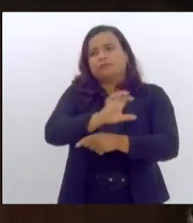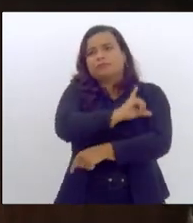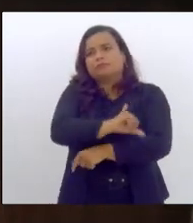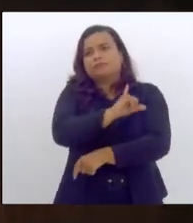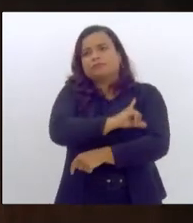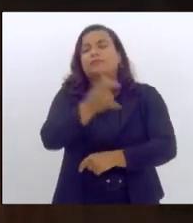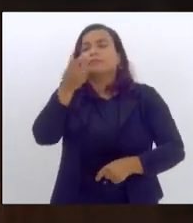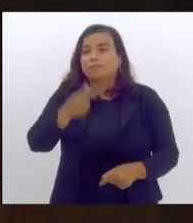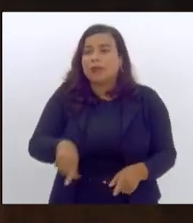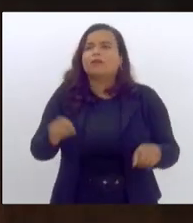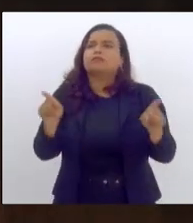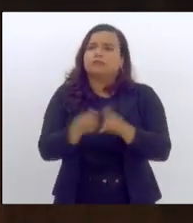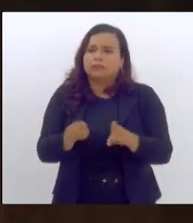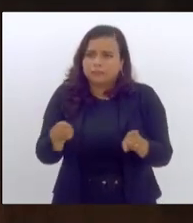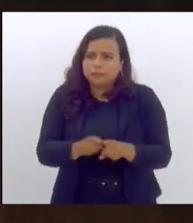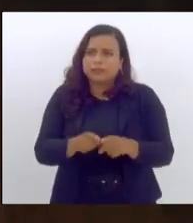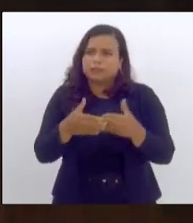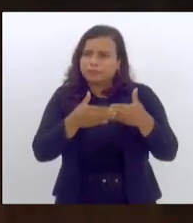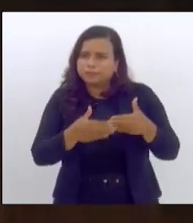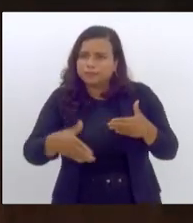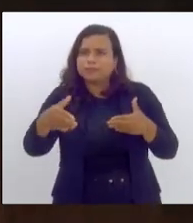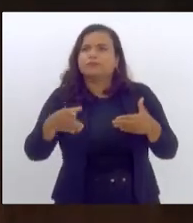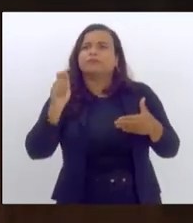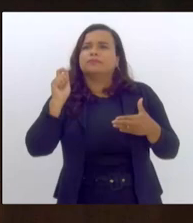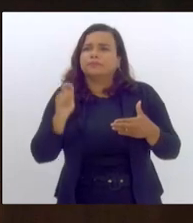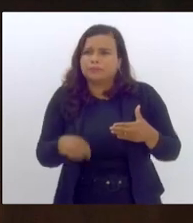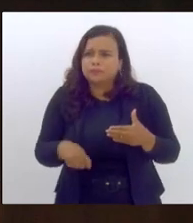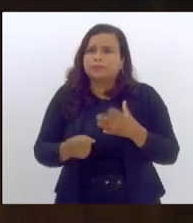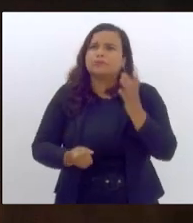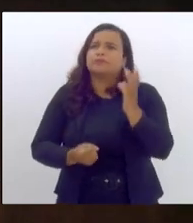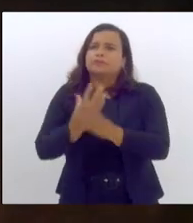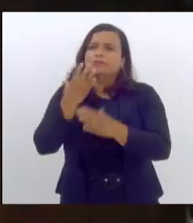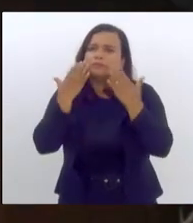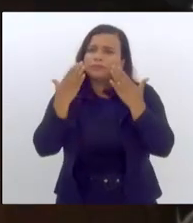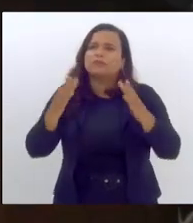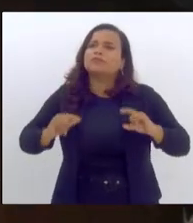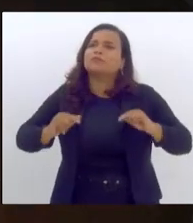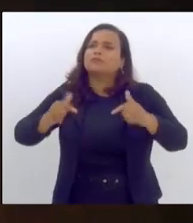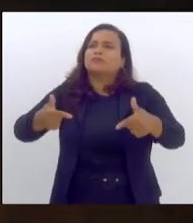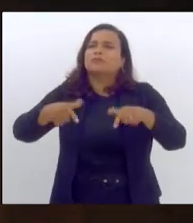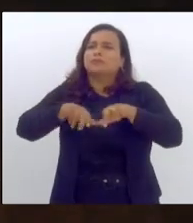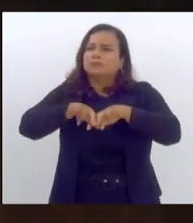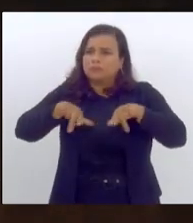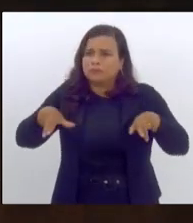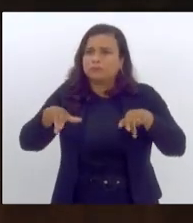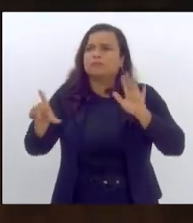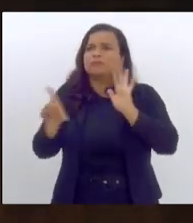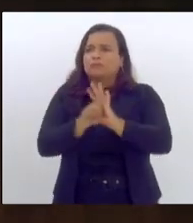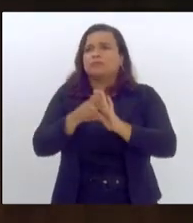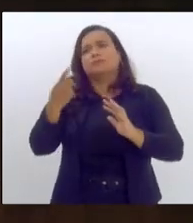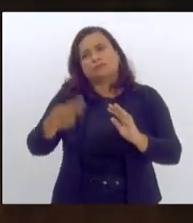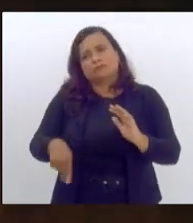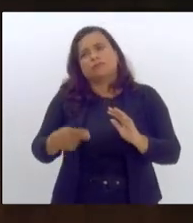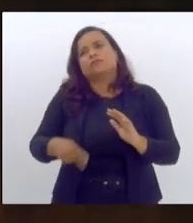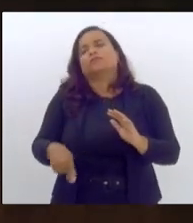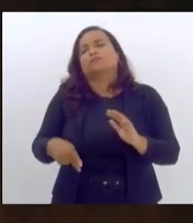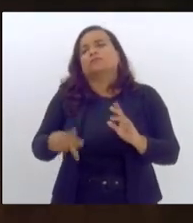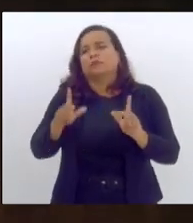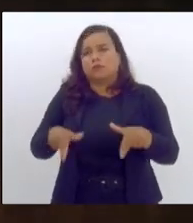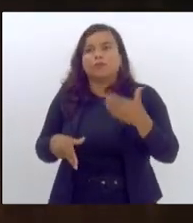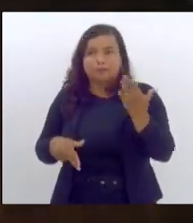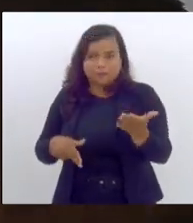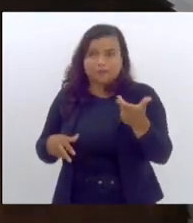Janeiro, também daí acaba emergindo uma série de iniciativas legislativas como essa